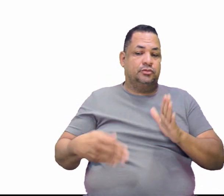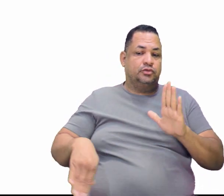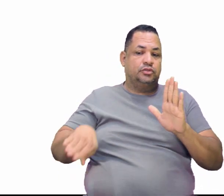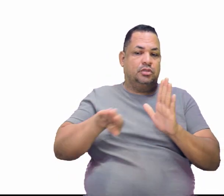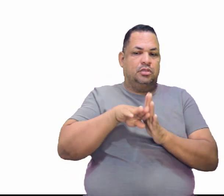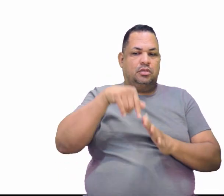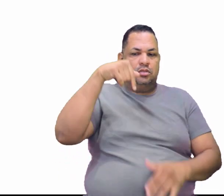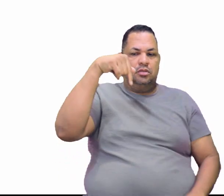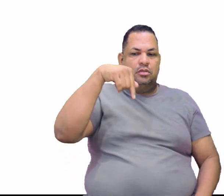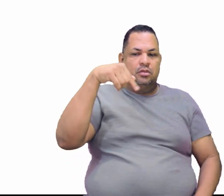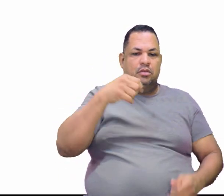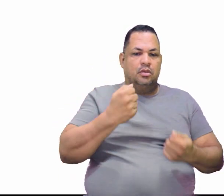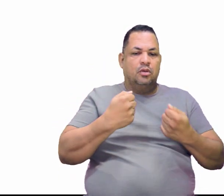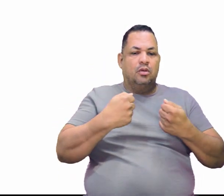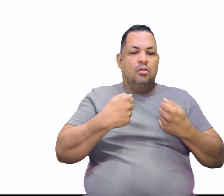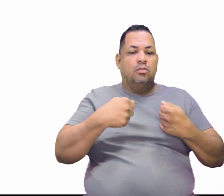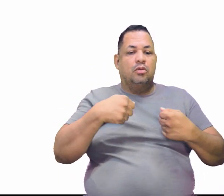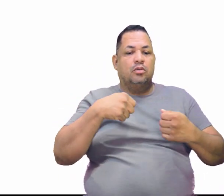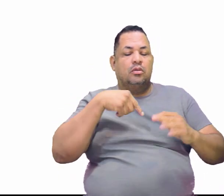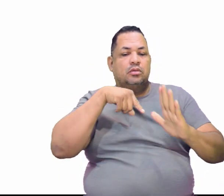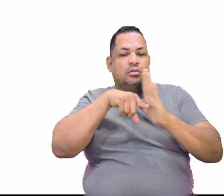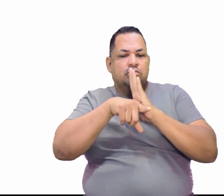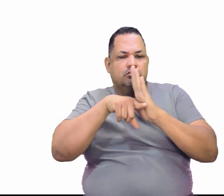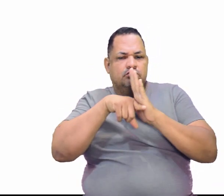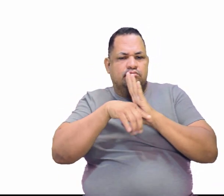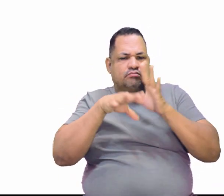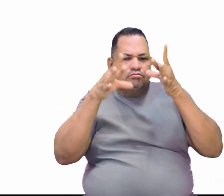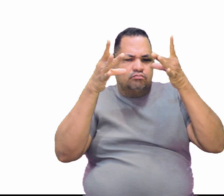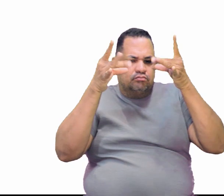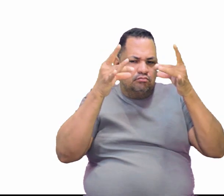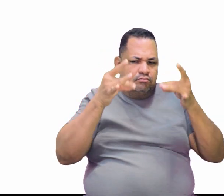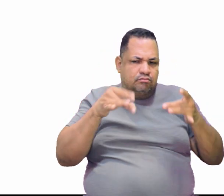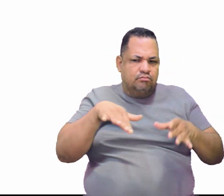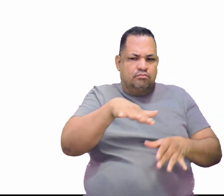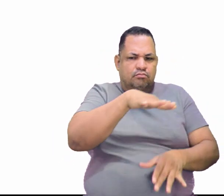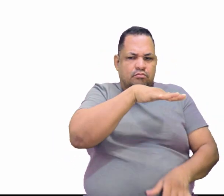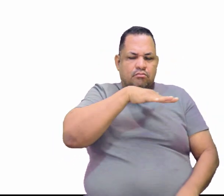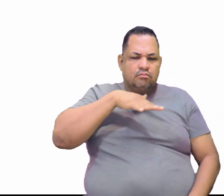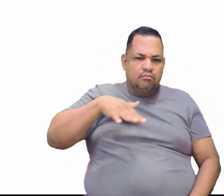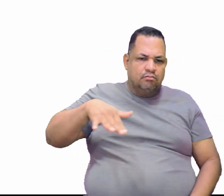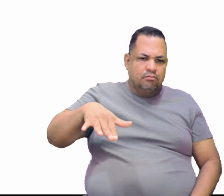vieram, estavam aqui, para poder fazer um estudo minucioso da área.